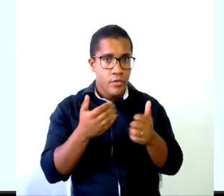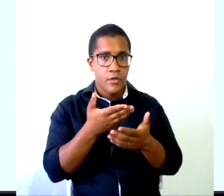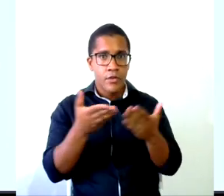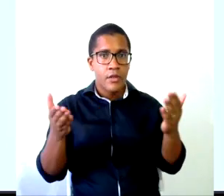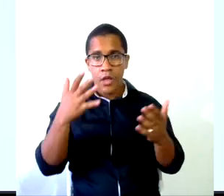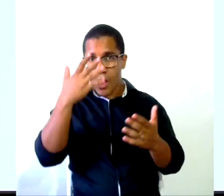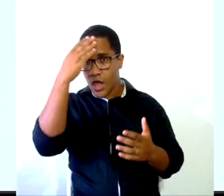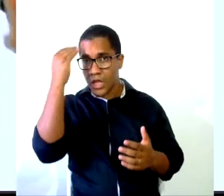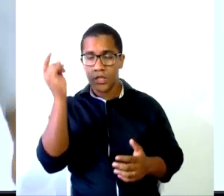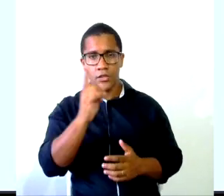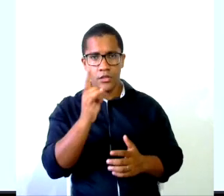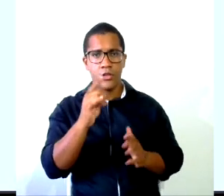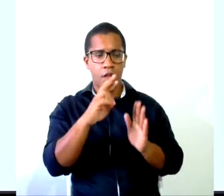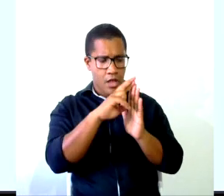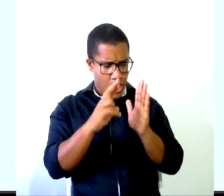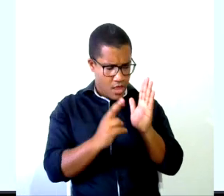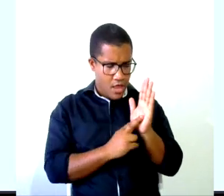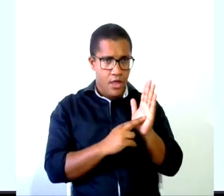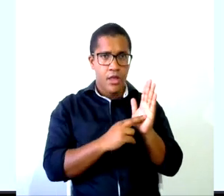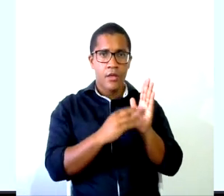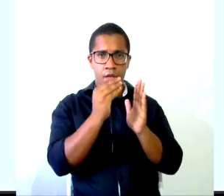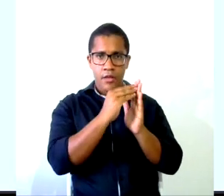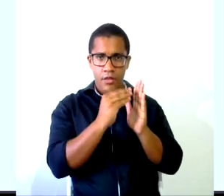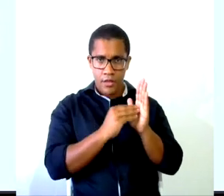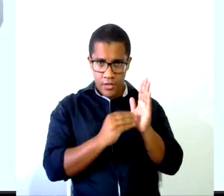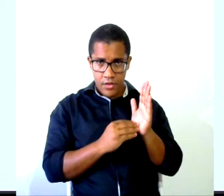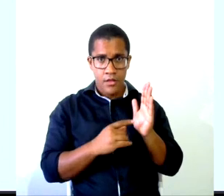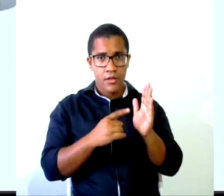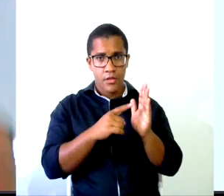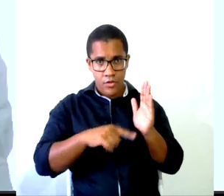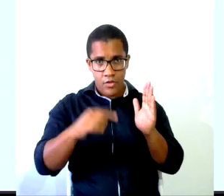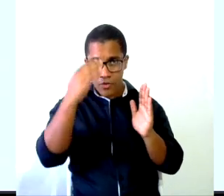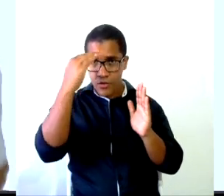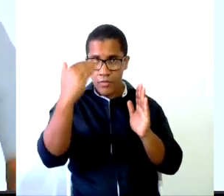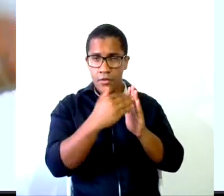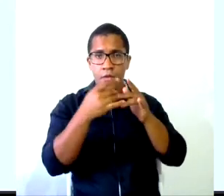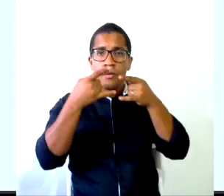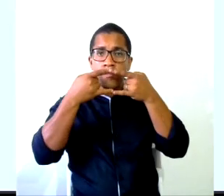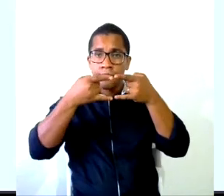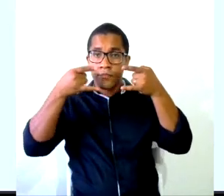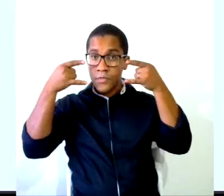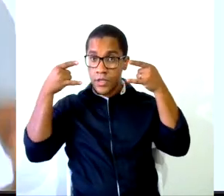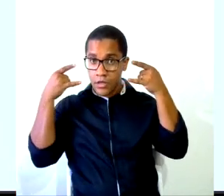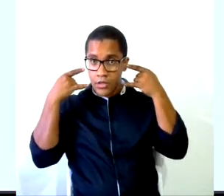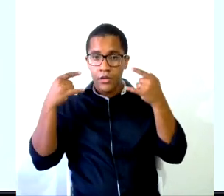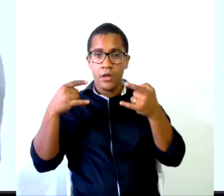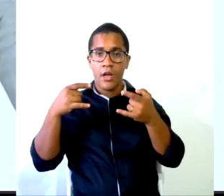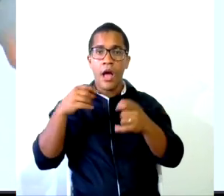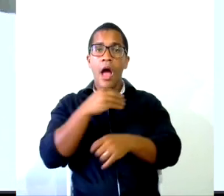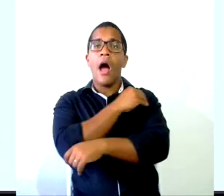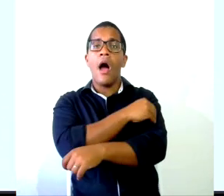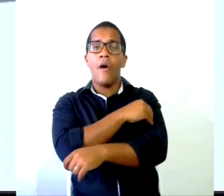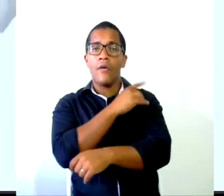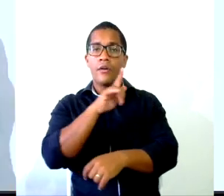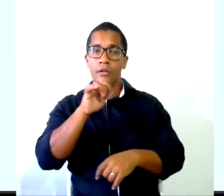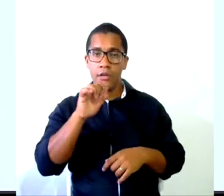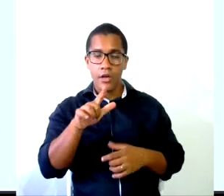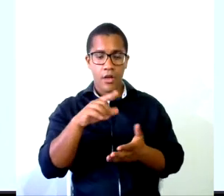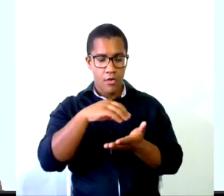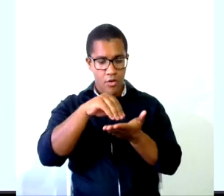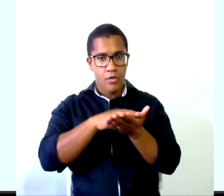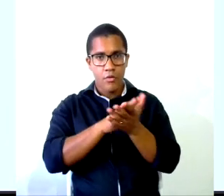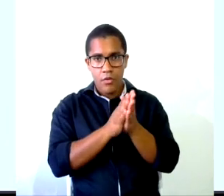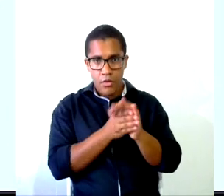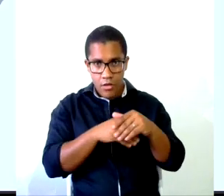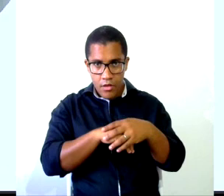esqueça, sigamos os protocolos oficiais, usa máscara, não é? O álcool gel é